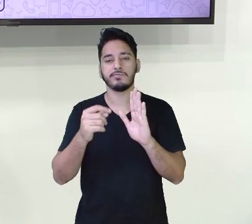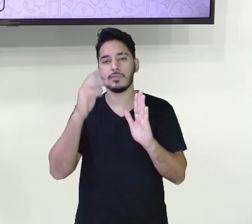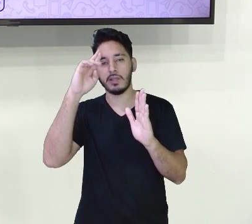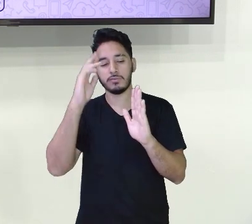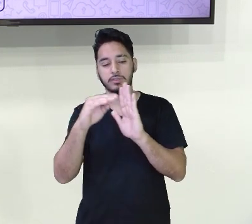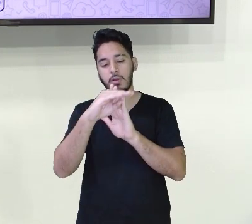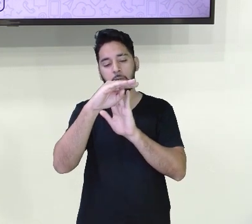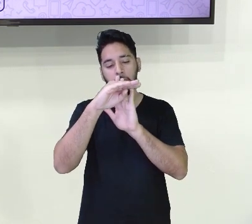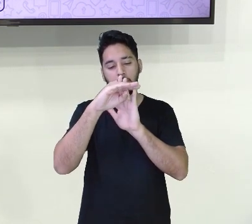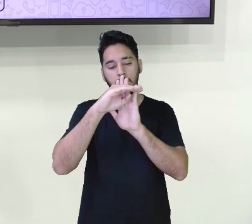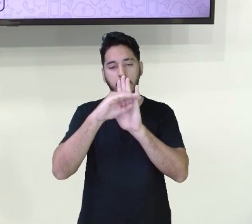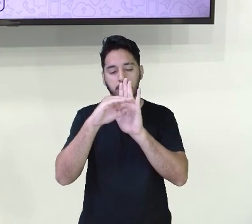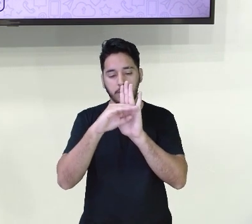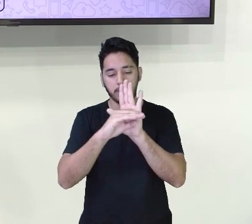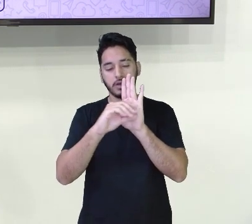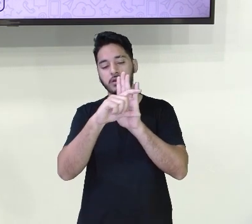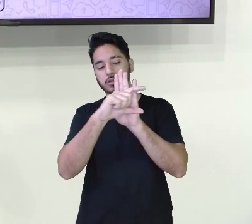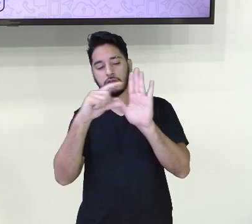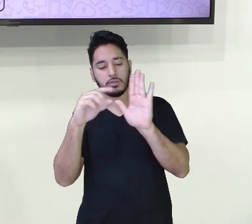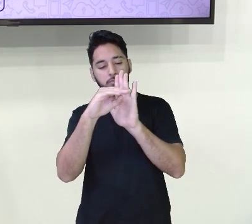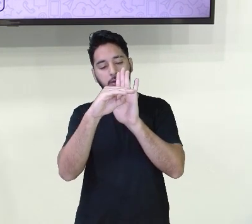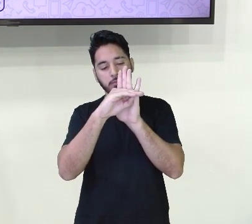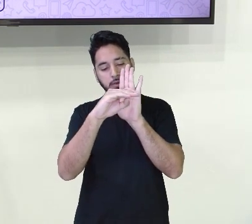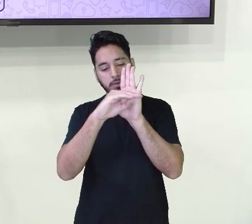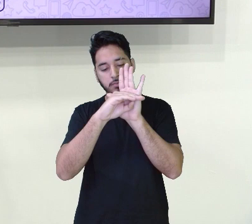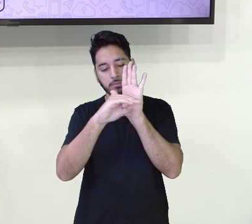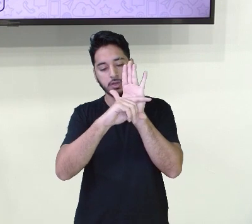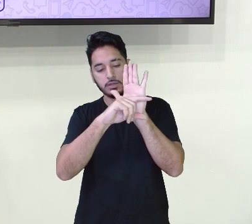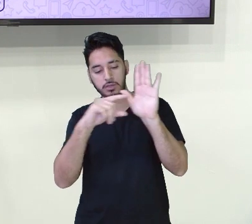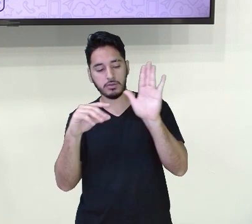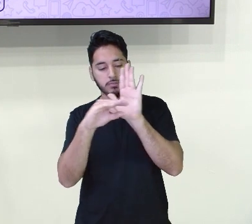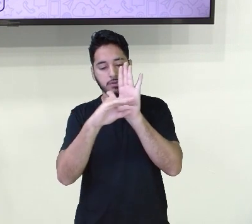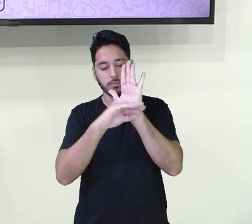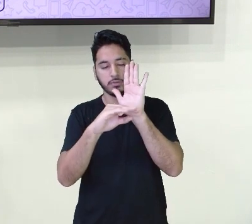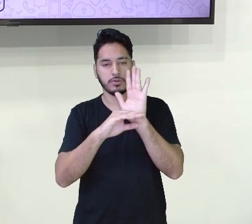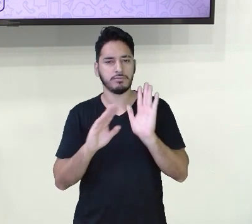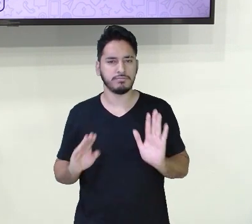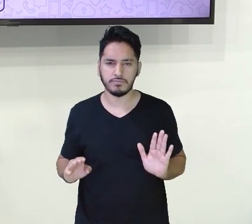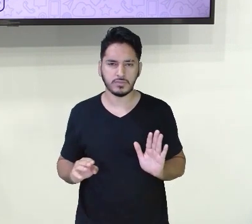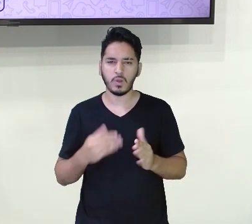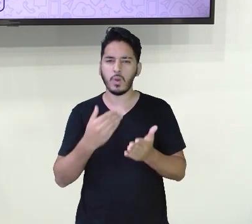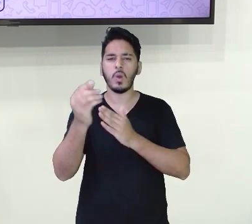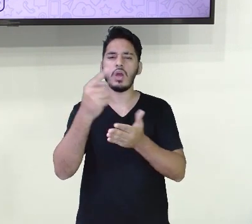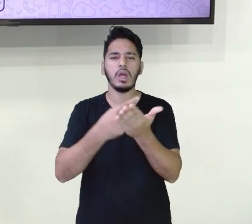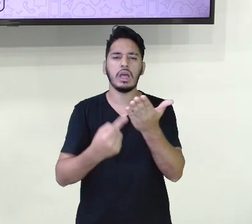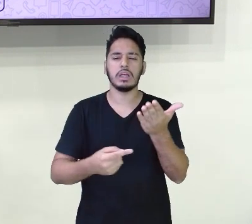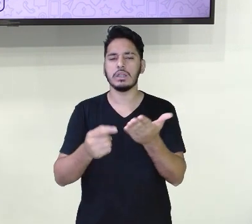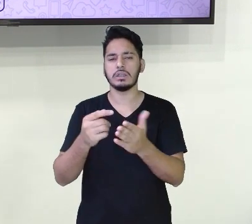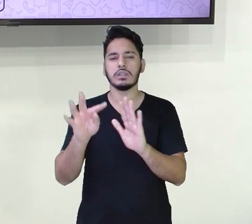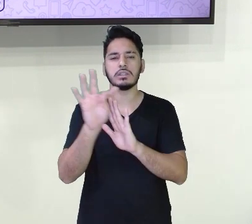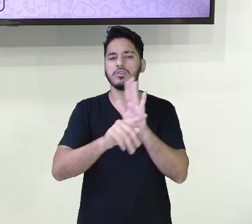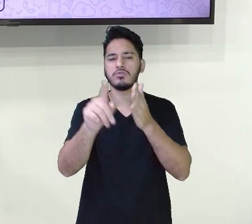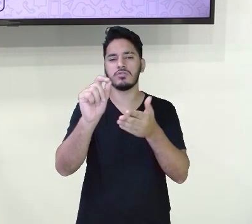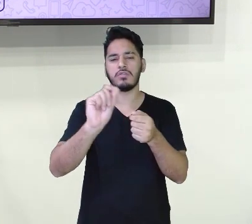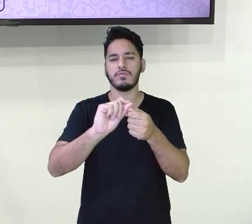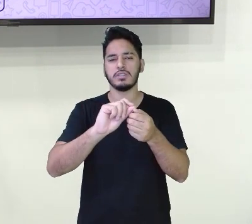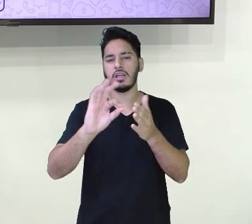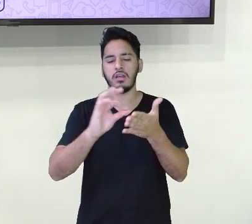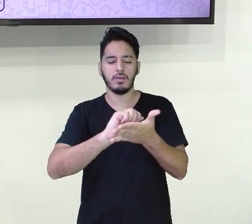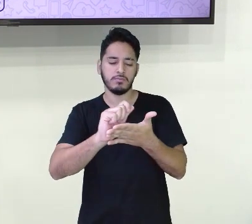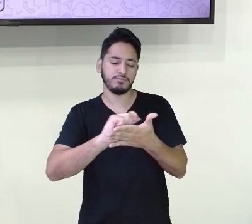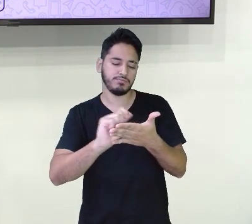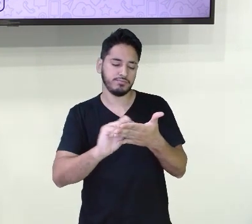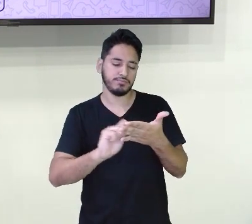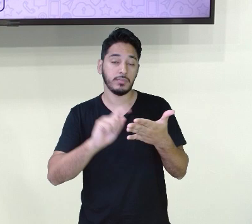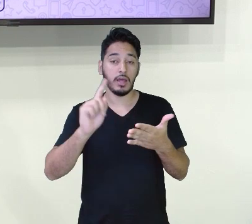parágrafos, certo? Principalmente a organização de um texto normal no caderno. Qualquer texto que você fizer assim, simples, texto corrido, a gente